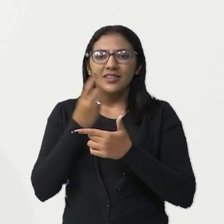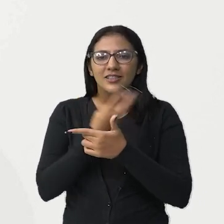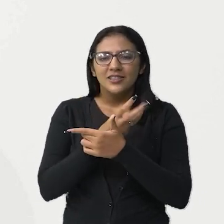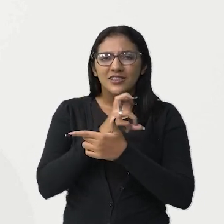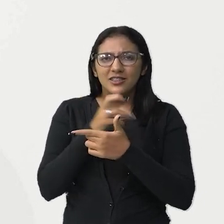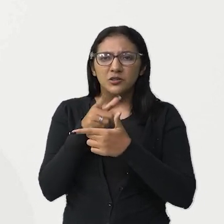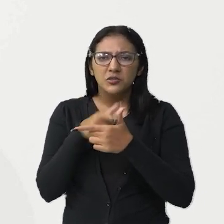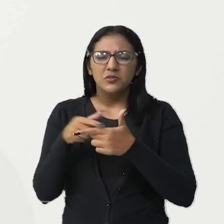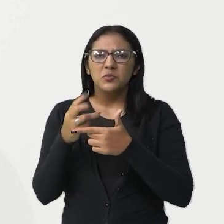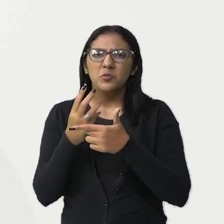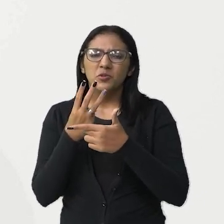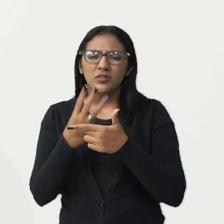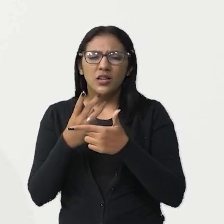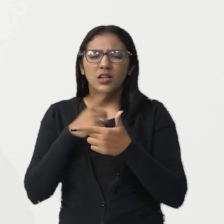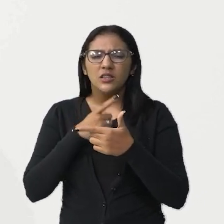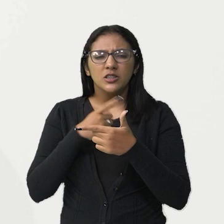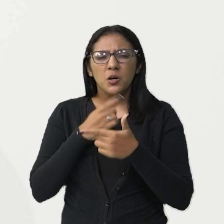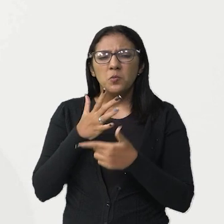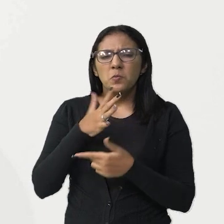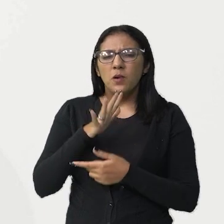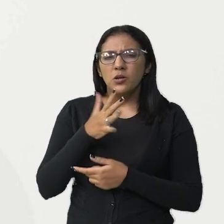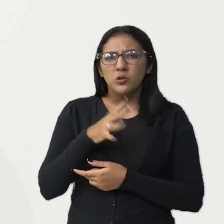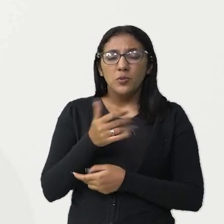ó, aproximadamente